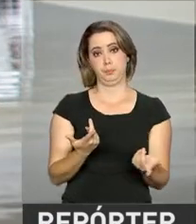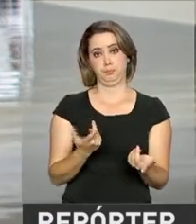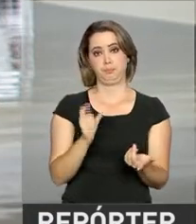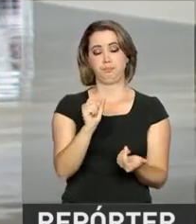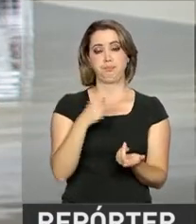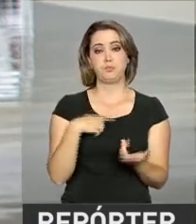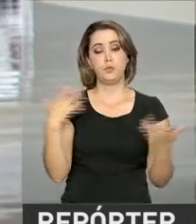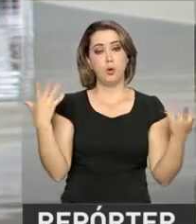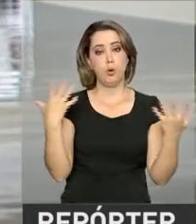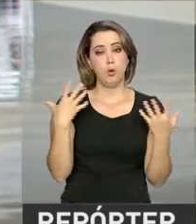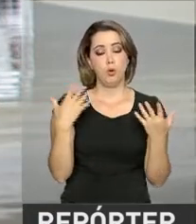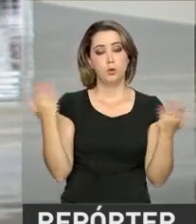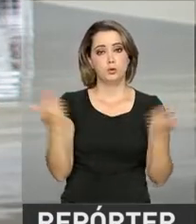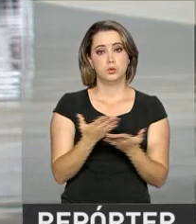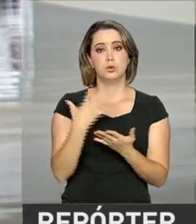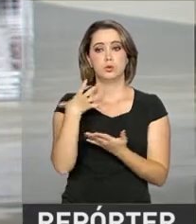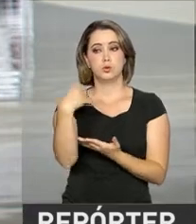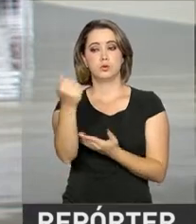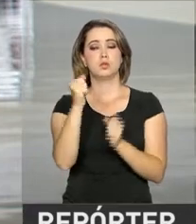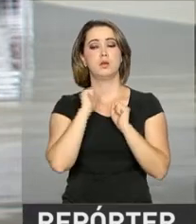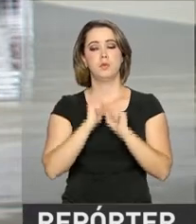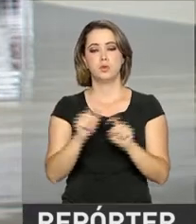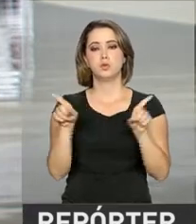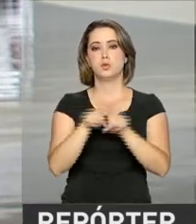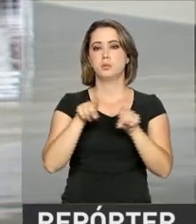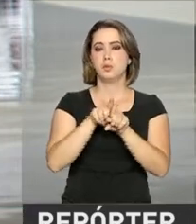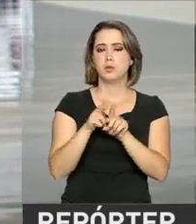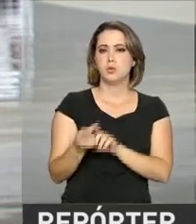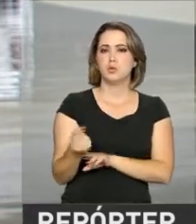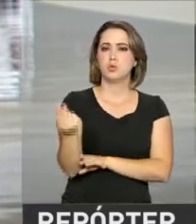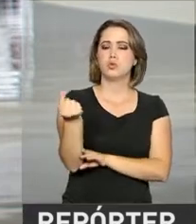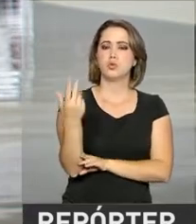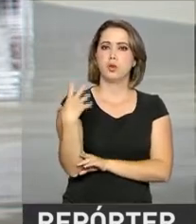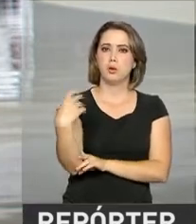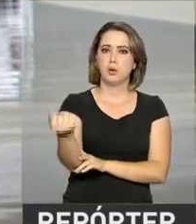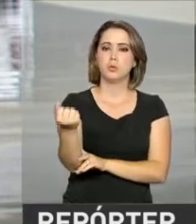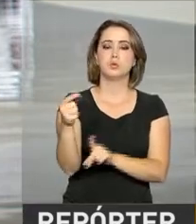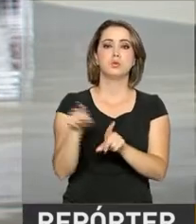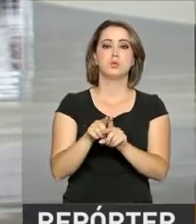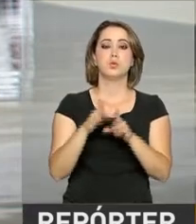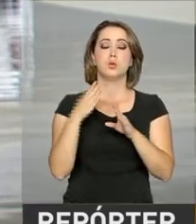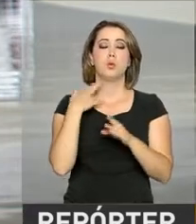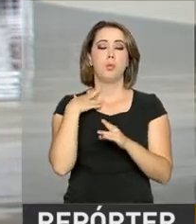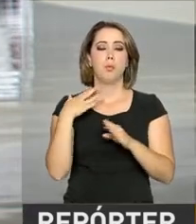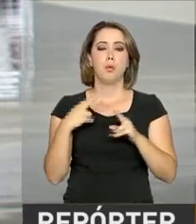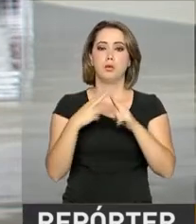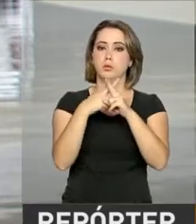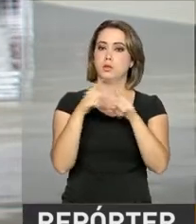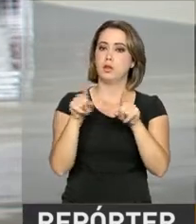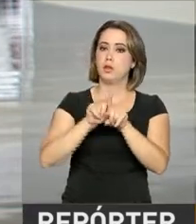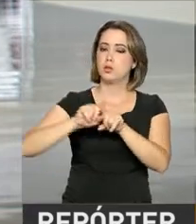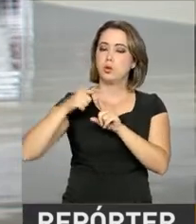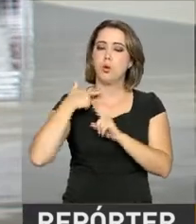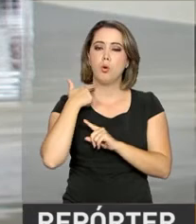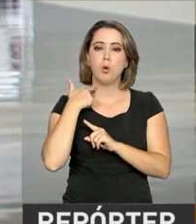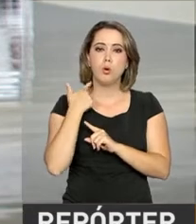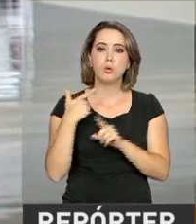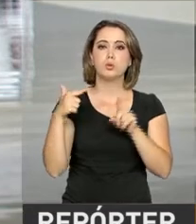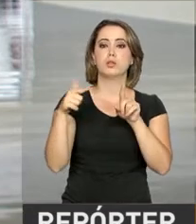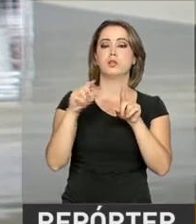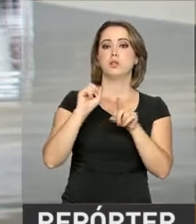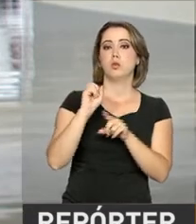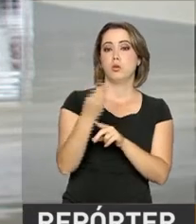do benefício pode ser feito nos canais de autoatendimento da Caixa, em casas lotéricas ou correspondentes Caixa